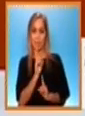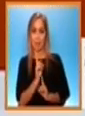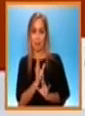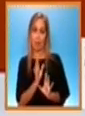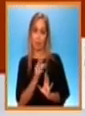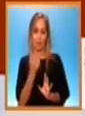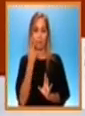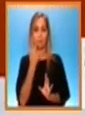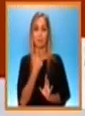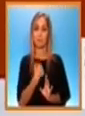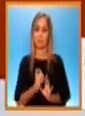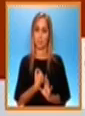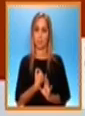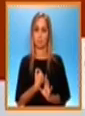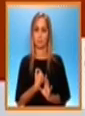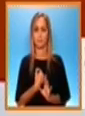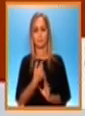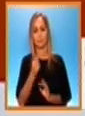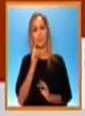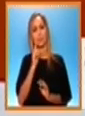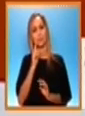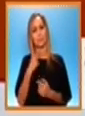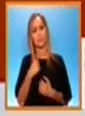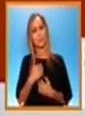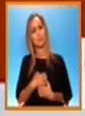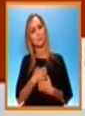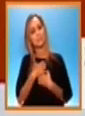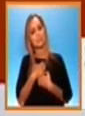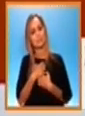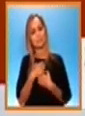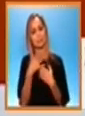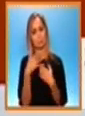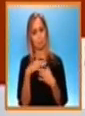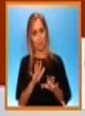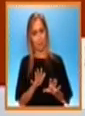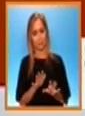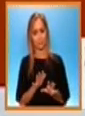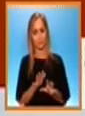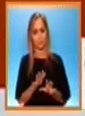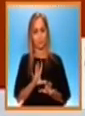ver. E é importante para nós sentirmos isso. Mas no fundo,